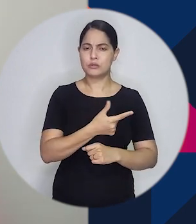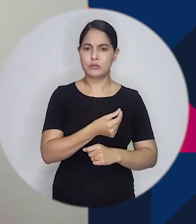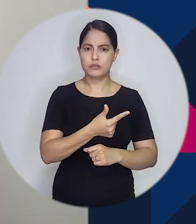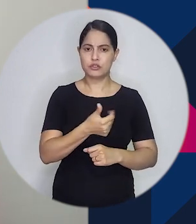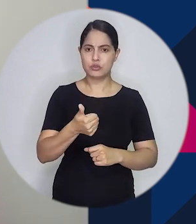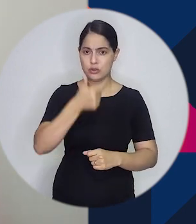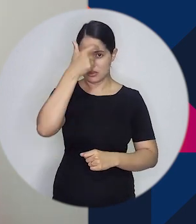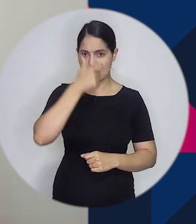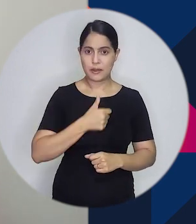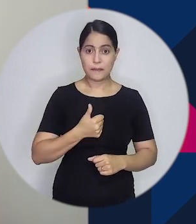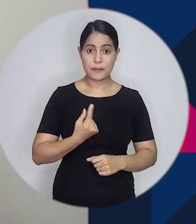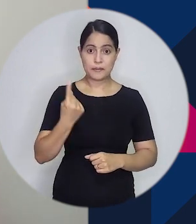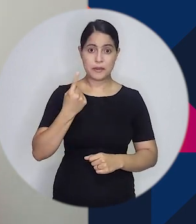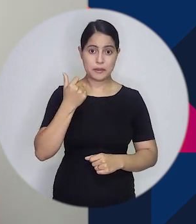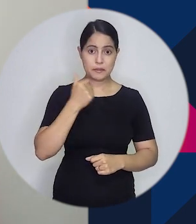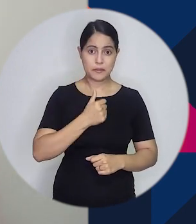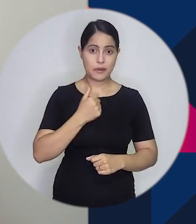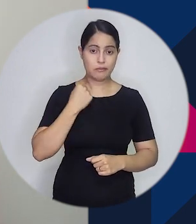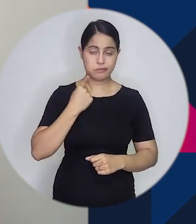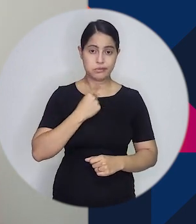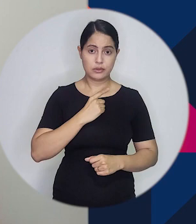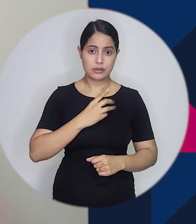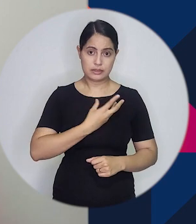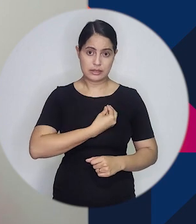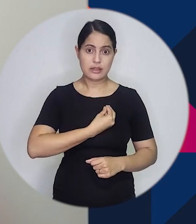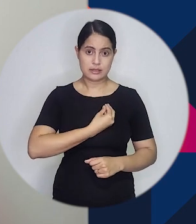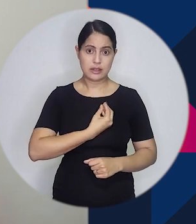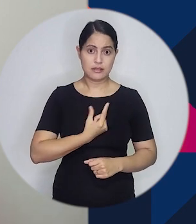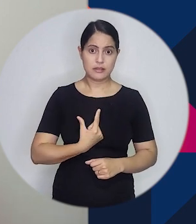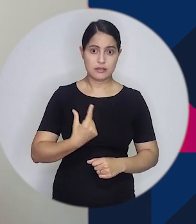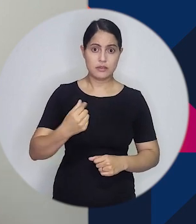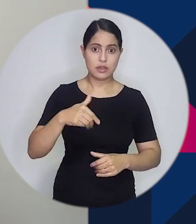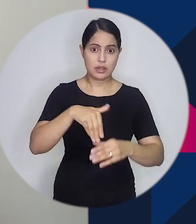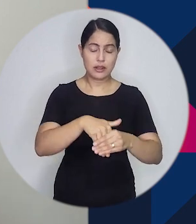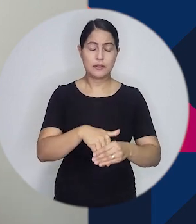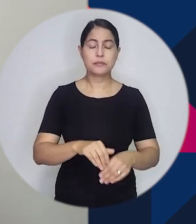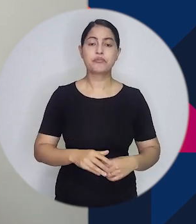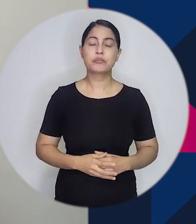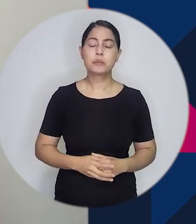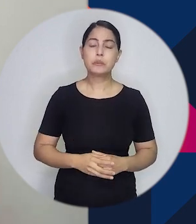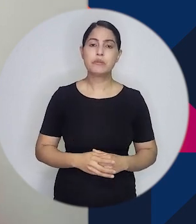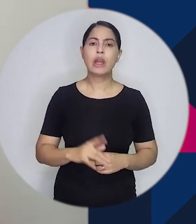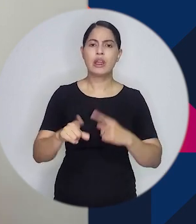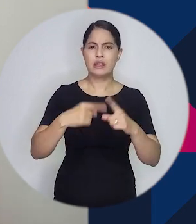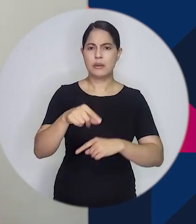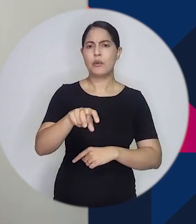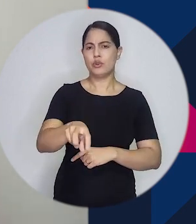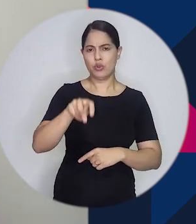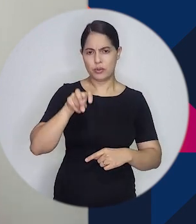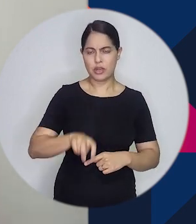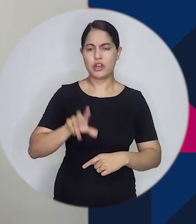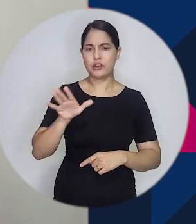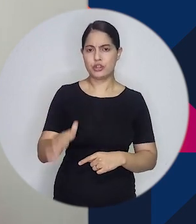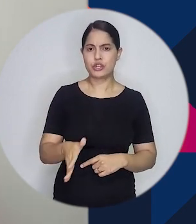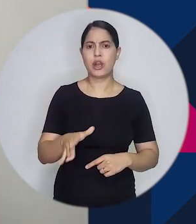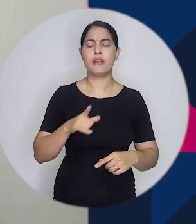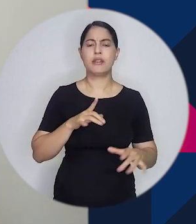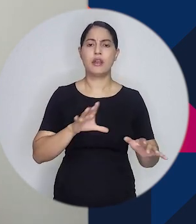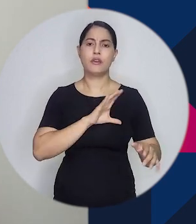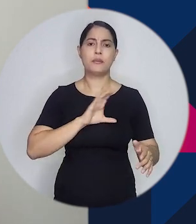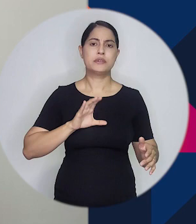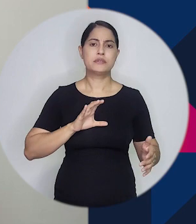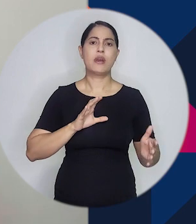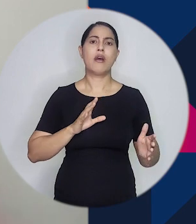também fui a primeira conselheira trans eleita. Em 2022, quando o Conselho Federal já tinha tomado posse e